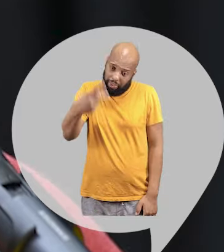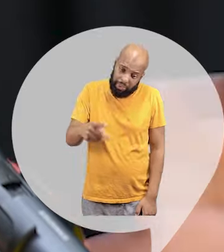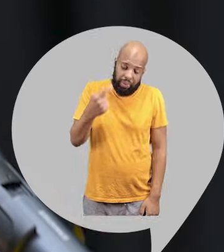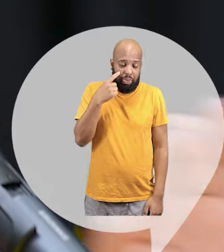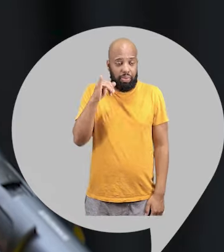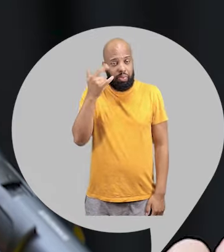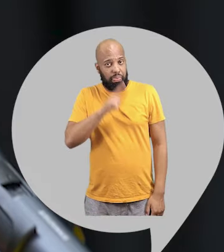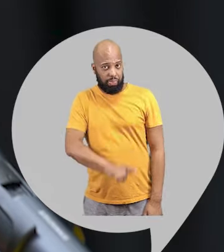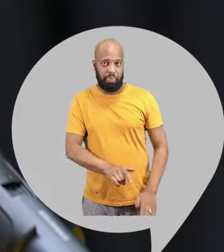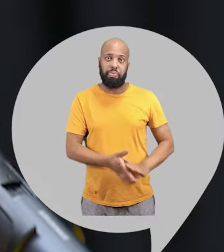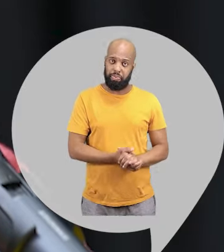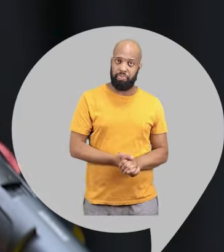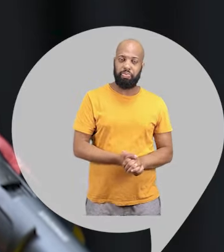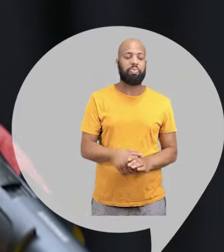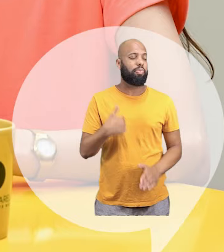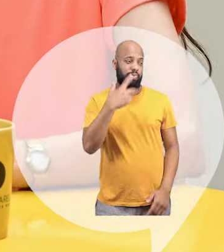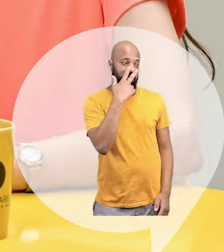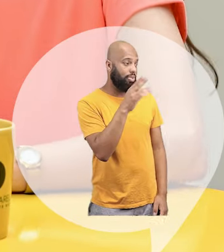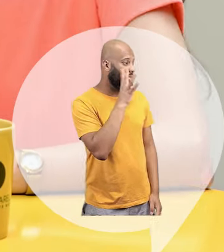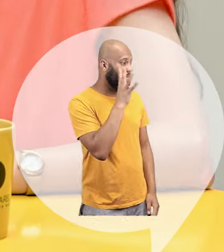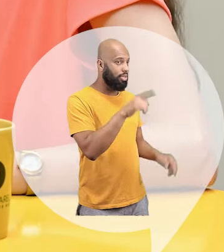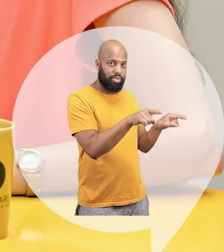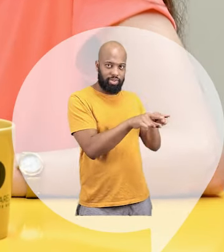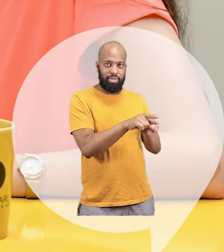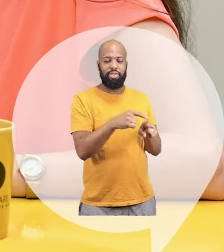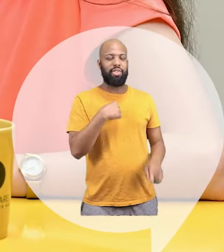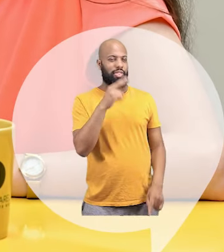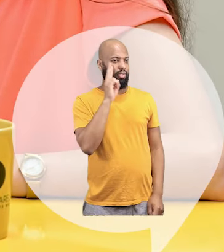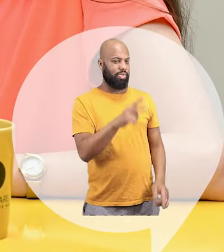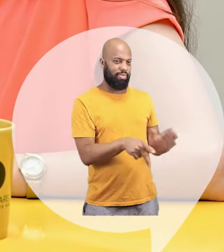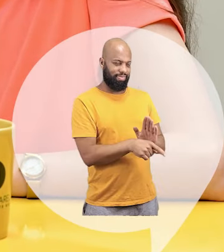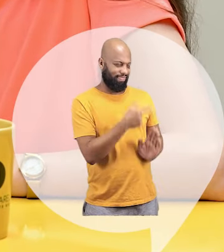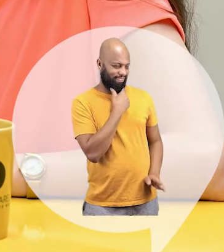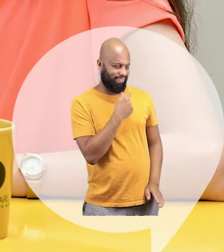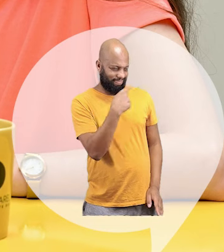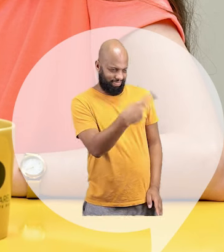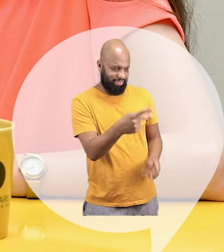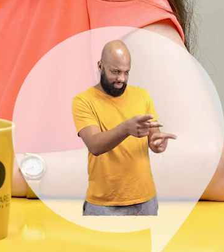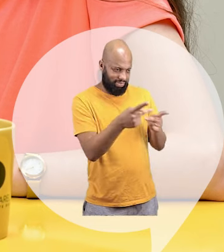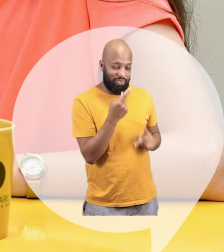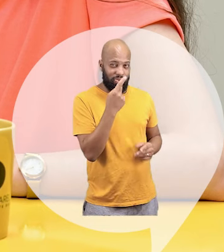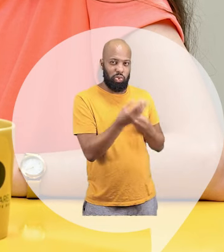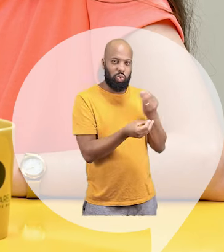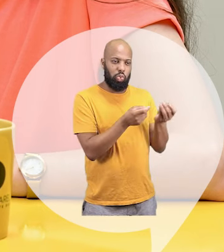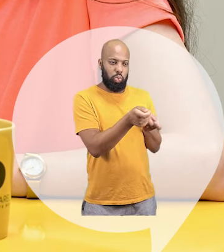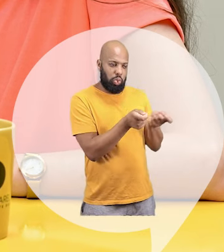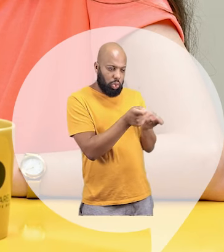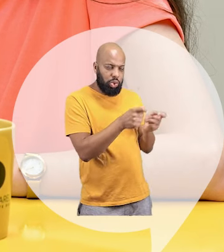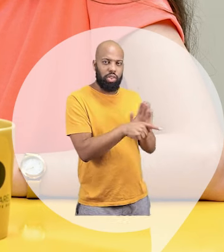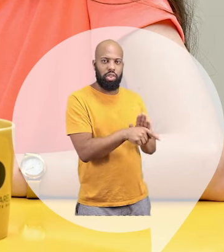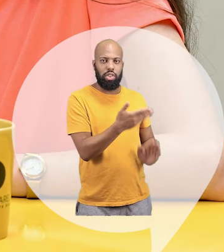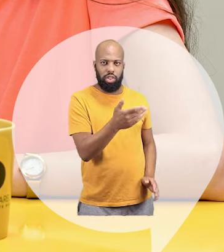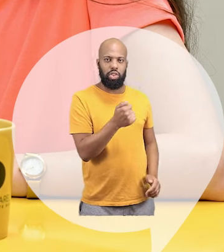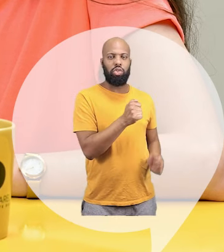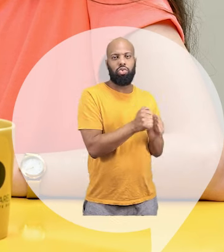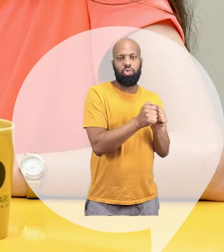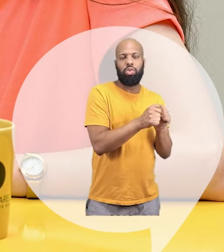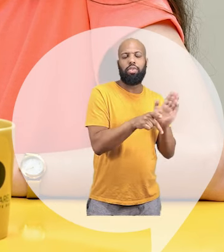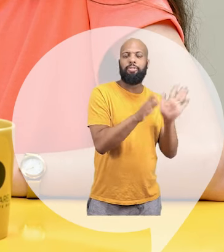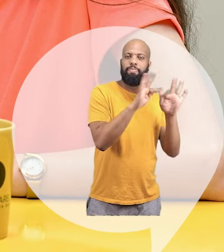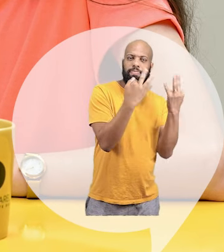isso que eu tô tentando aqui vamos lá eu acho legal a hora que eu escutei um relato do Gabriel comentando também como foi que ele negociou isso